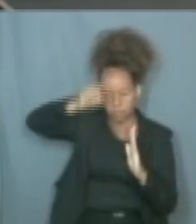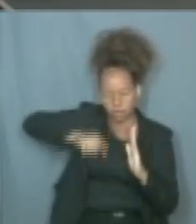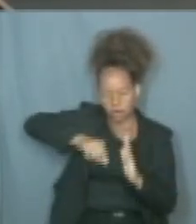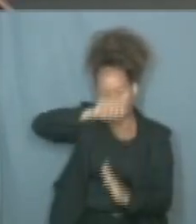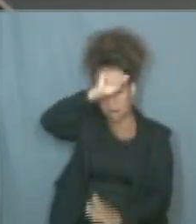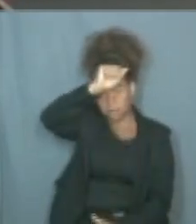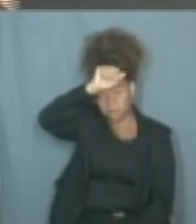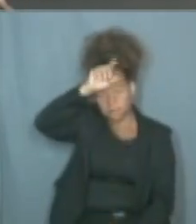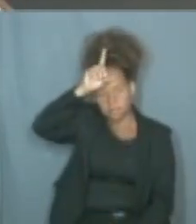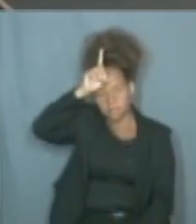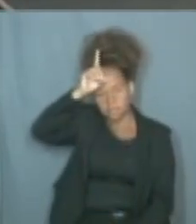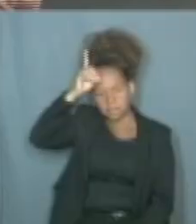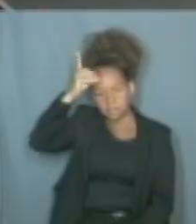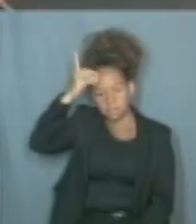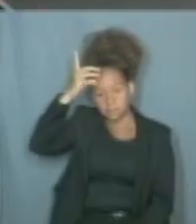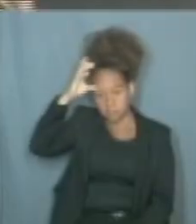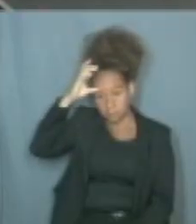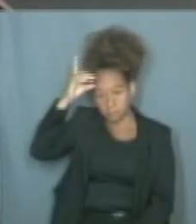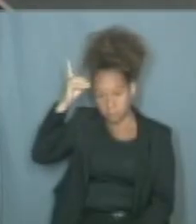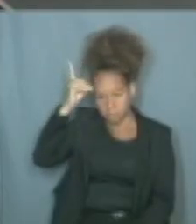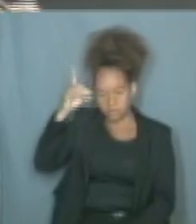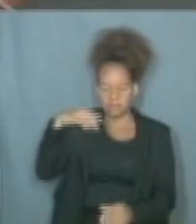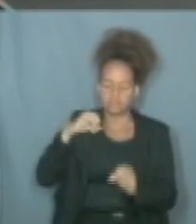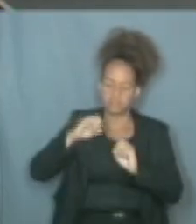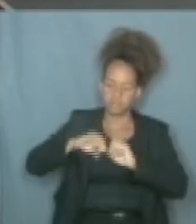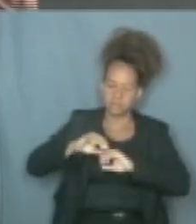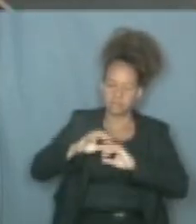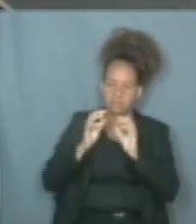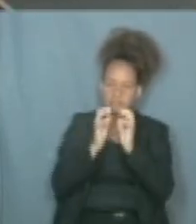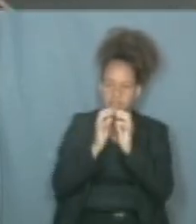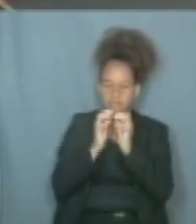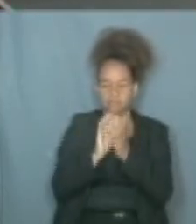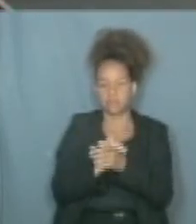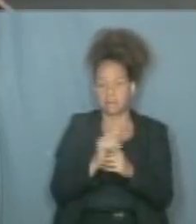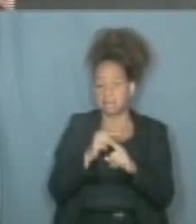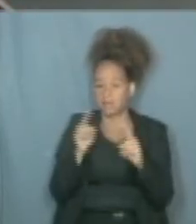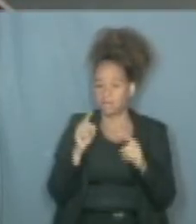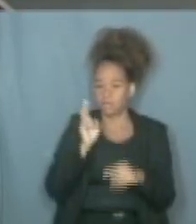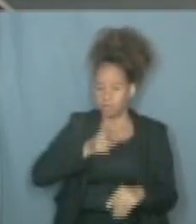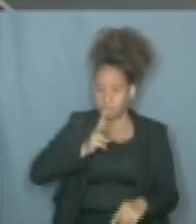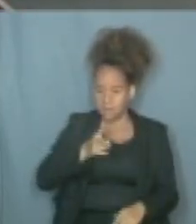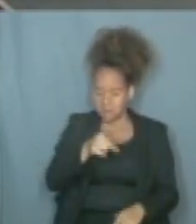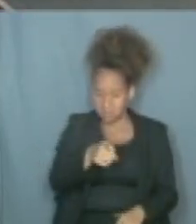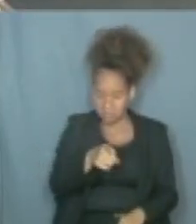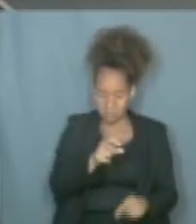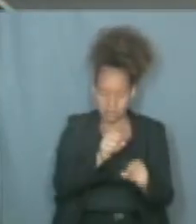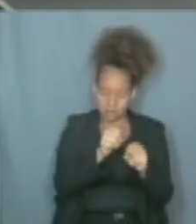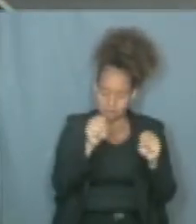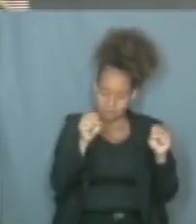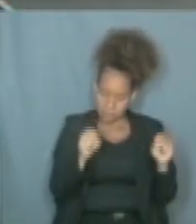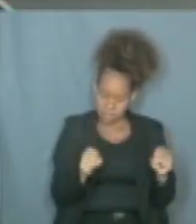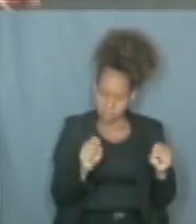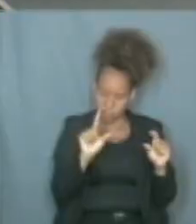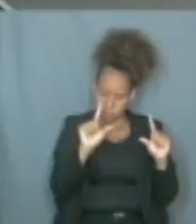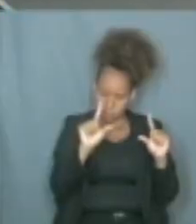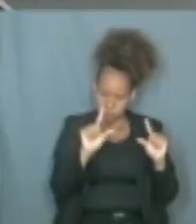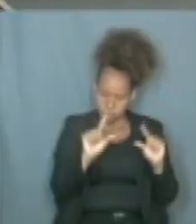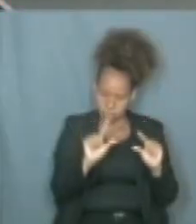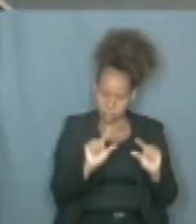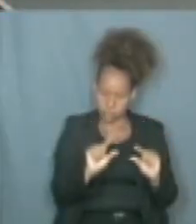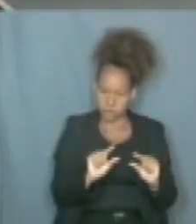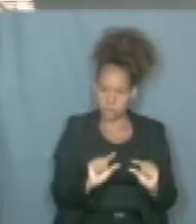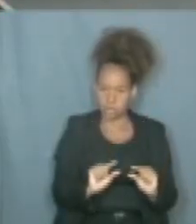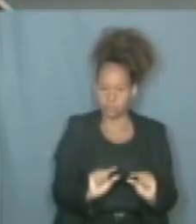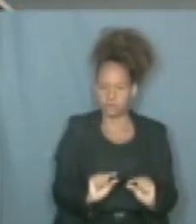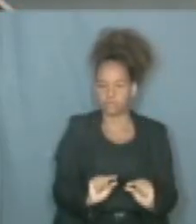alfabetização. Mas, se continuar desse jeito, a gente vai ficar com um sistema abaixo do